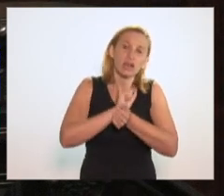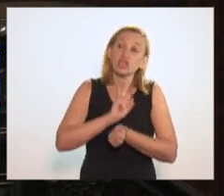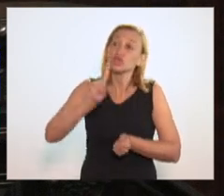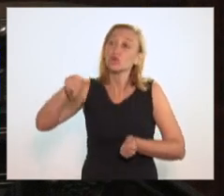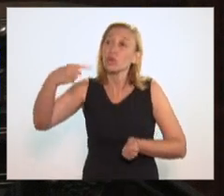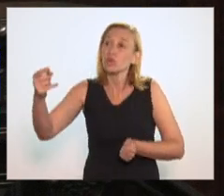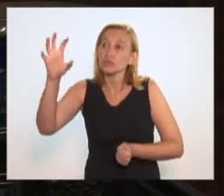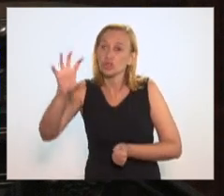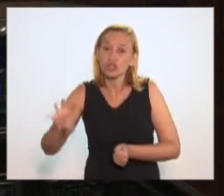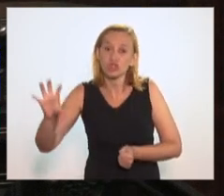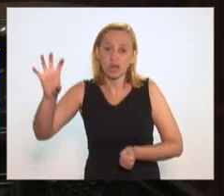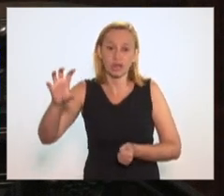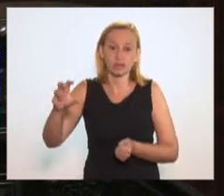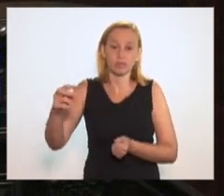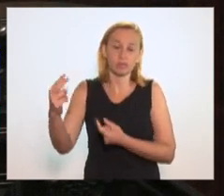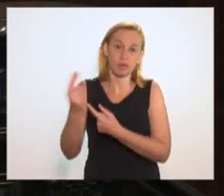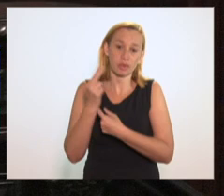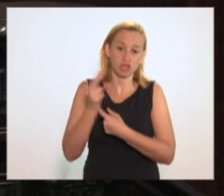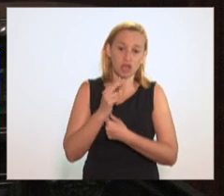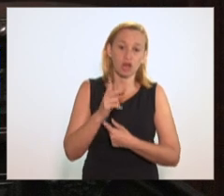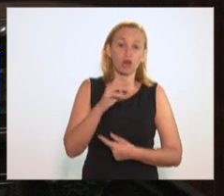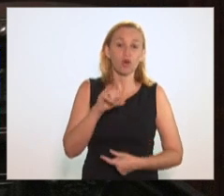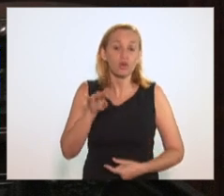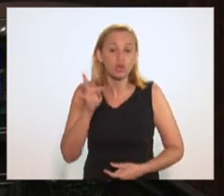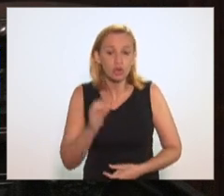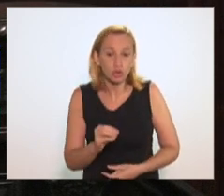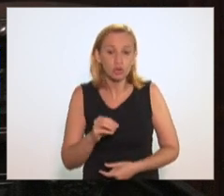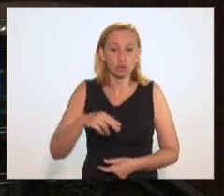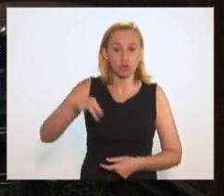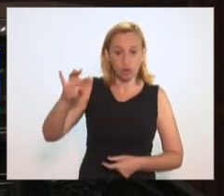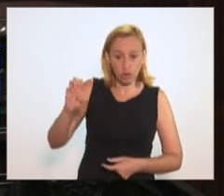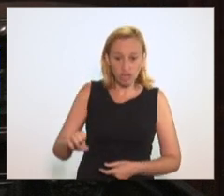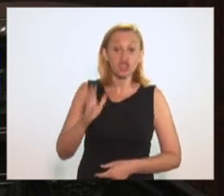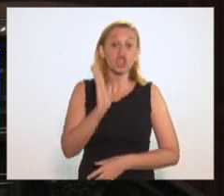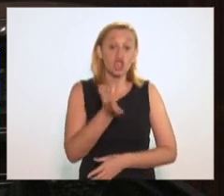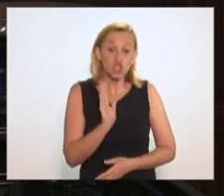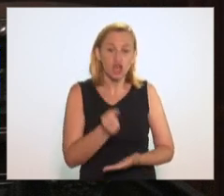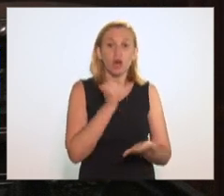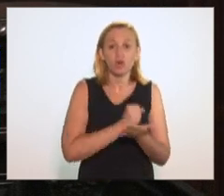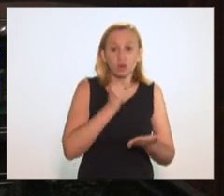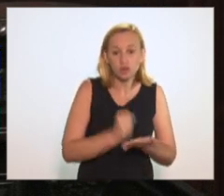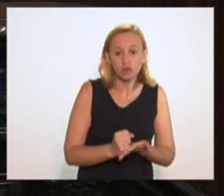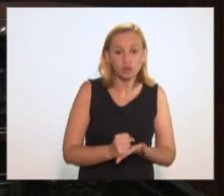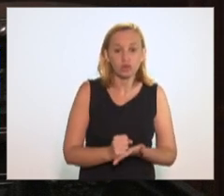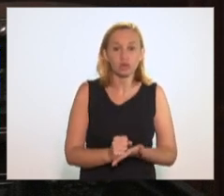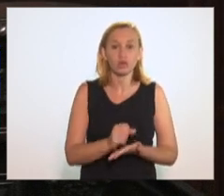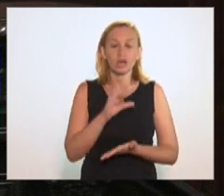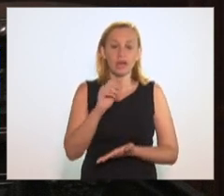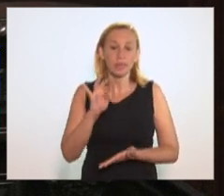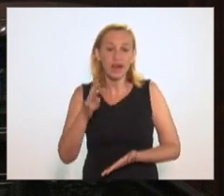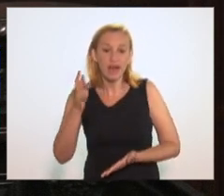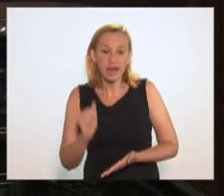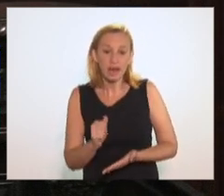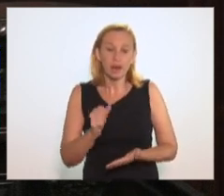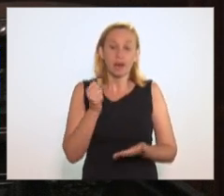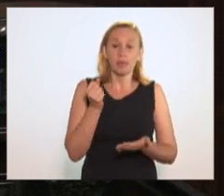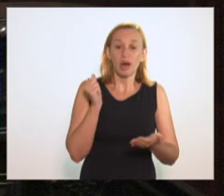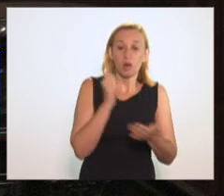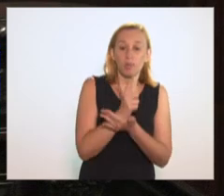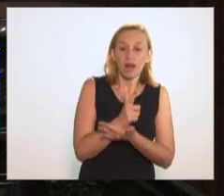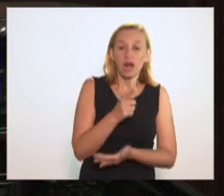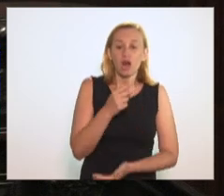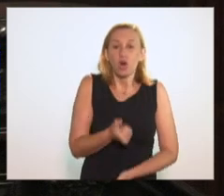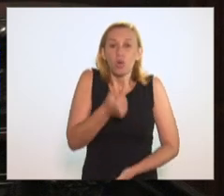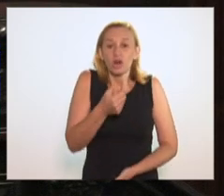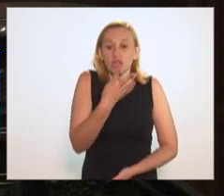estados. O consórcio do Nordeste já fechou um contrato com o Instituto Gamaleia para comprar quase 40 milhões de